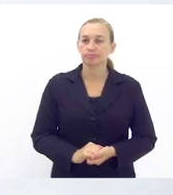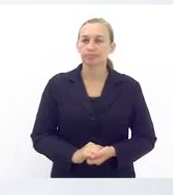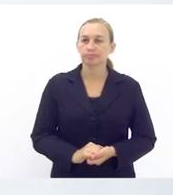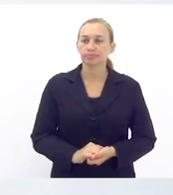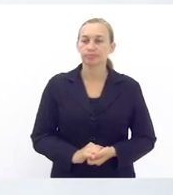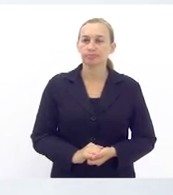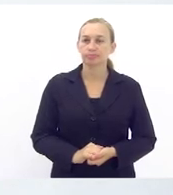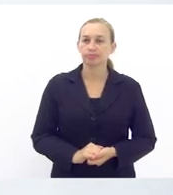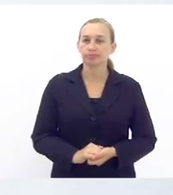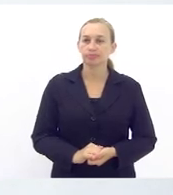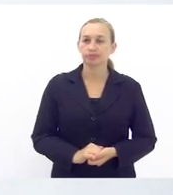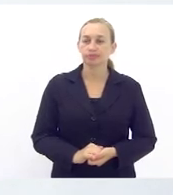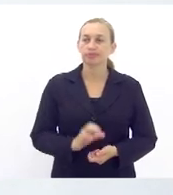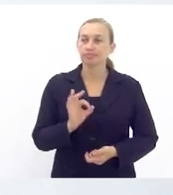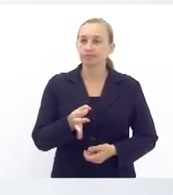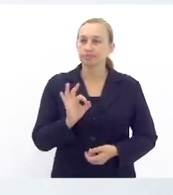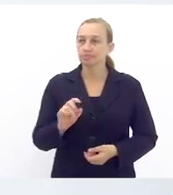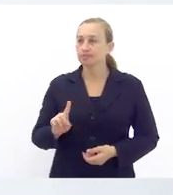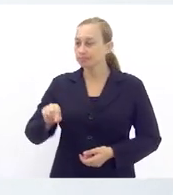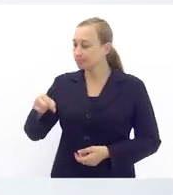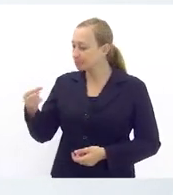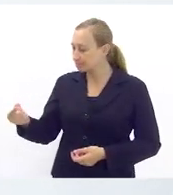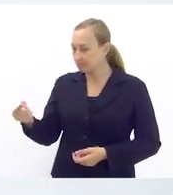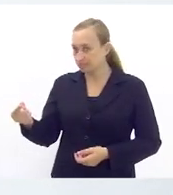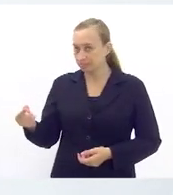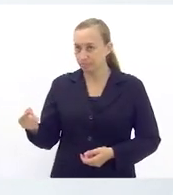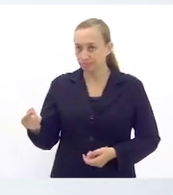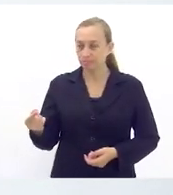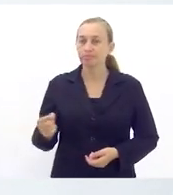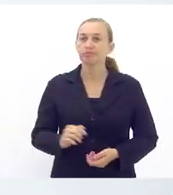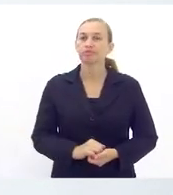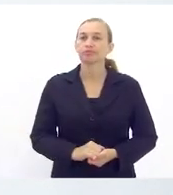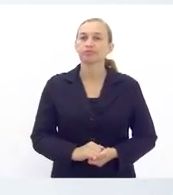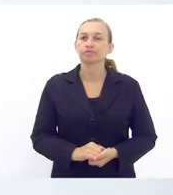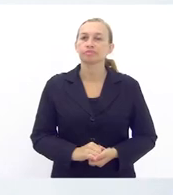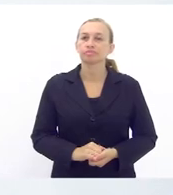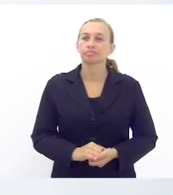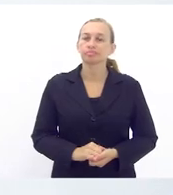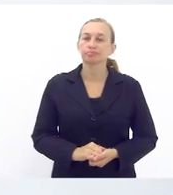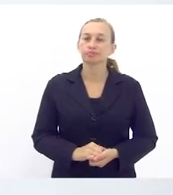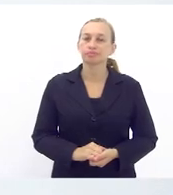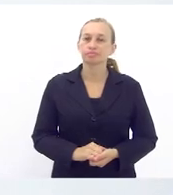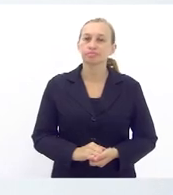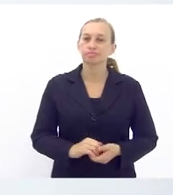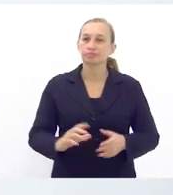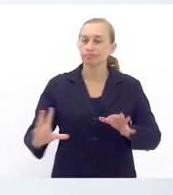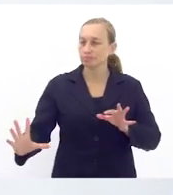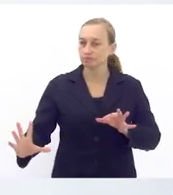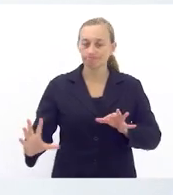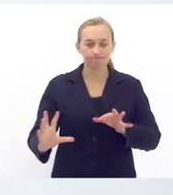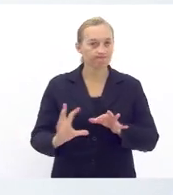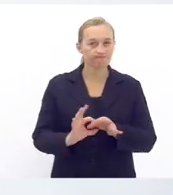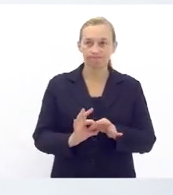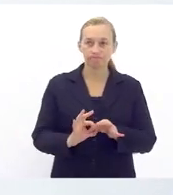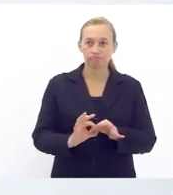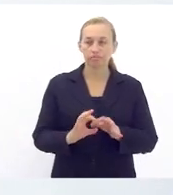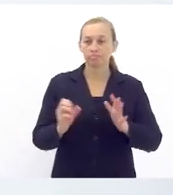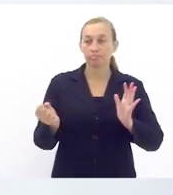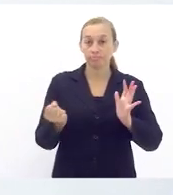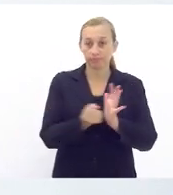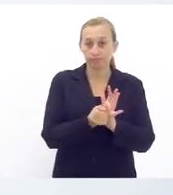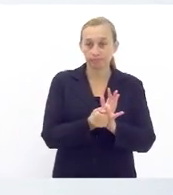são justamente as outras edificações que não estão necessariamente contempladas no tombamento